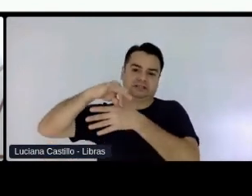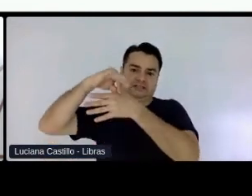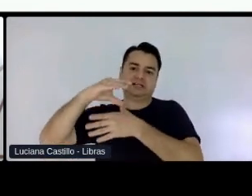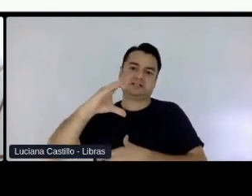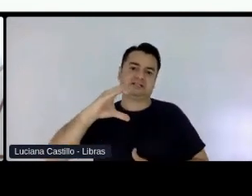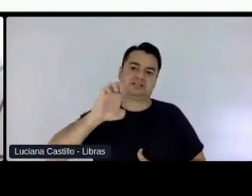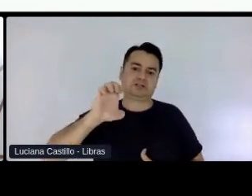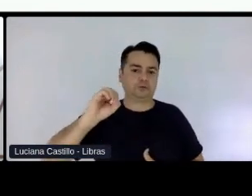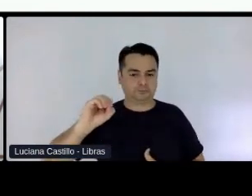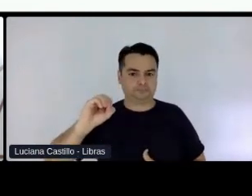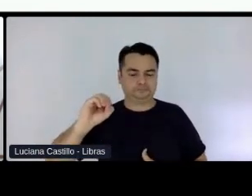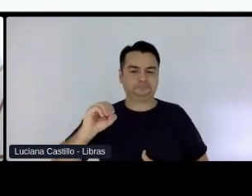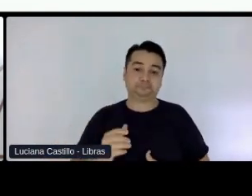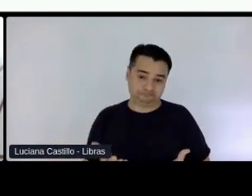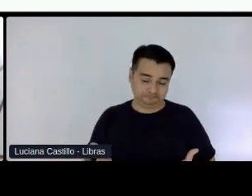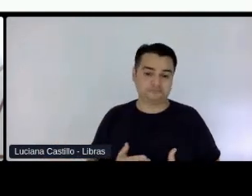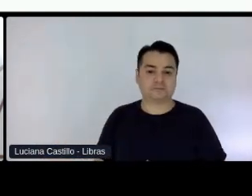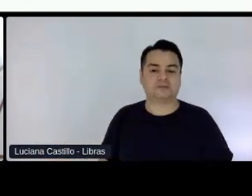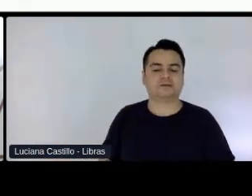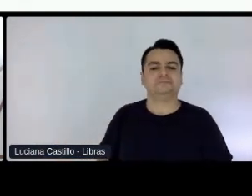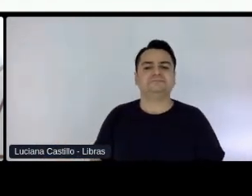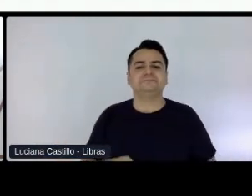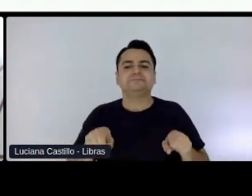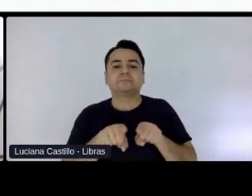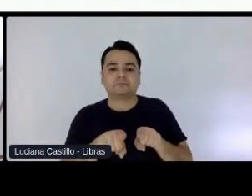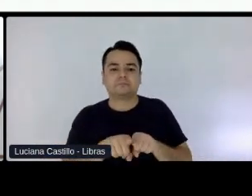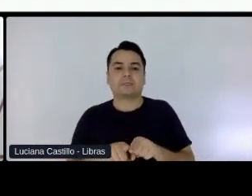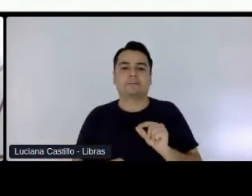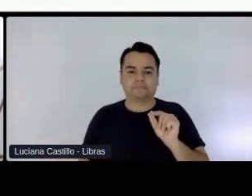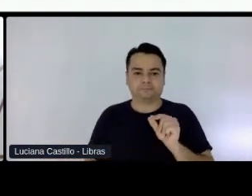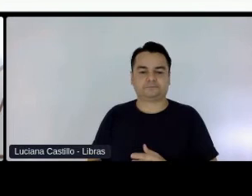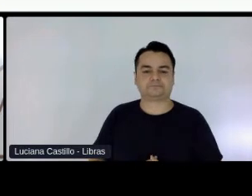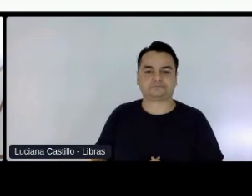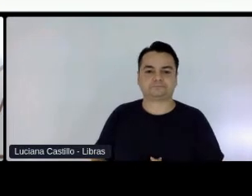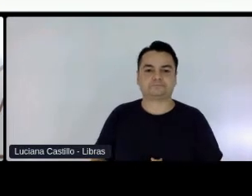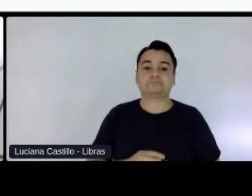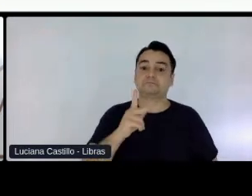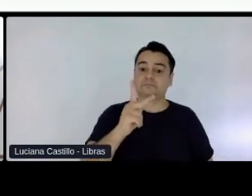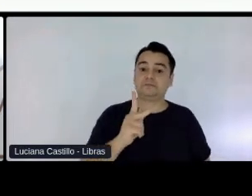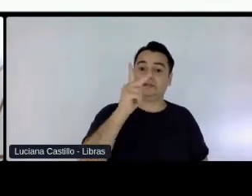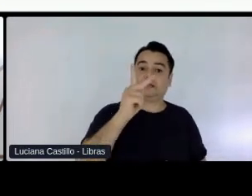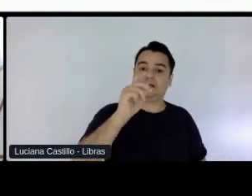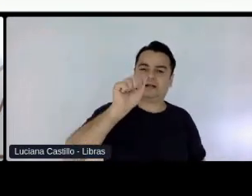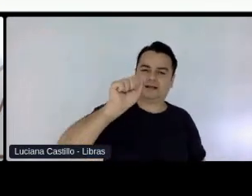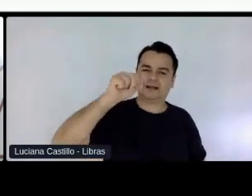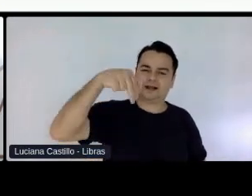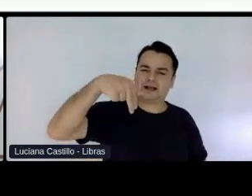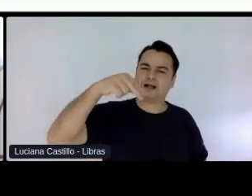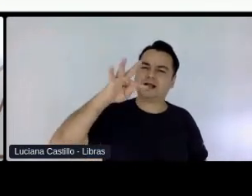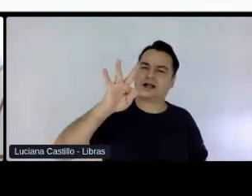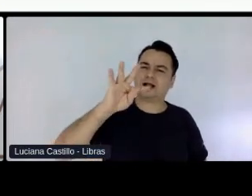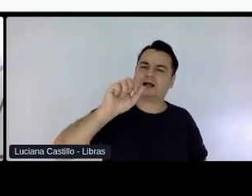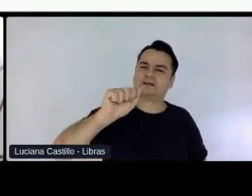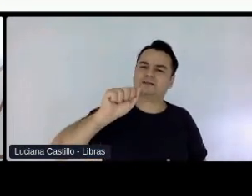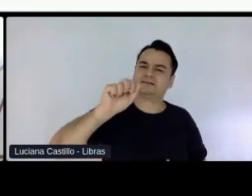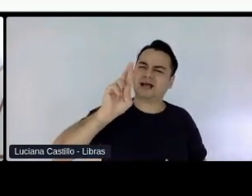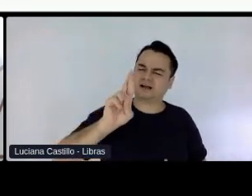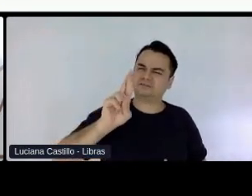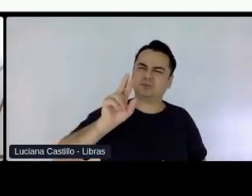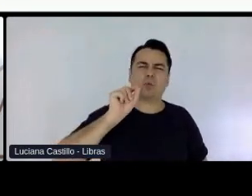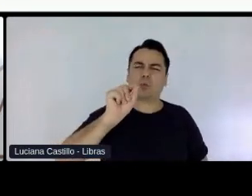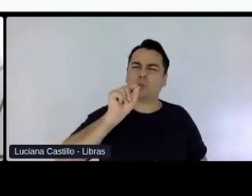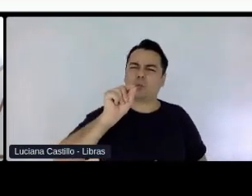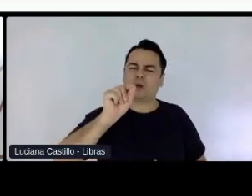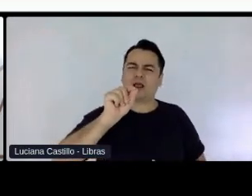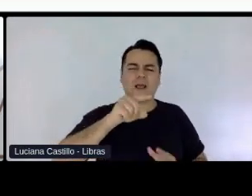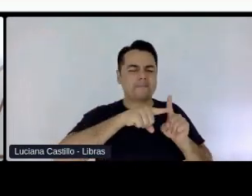Bom, além disso, a gente traz aqui também, né, o índice de Kantar. Esse índice aqui metrifica a